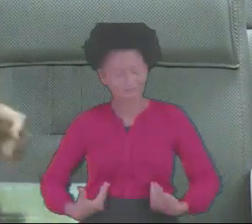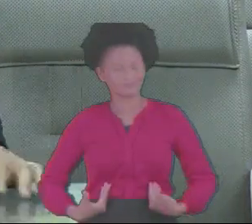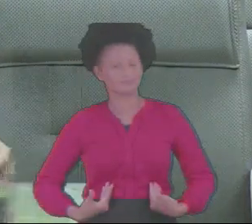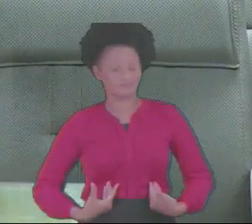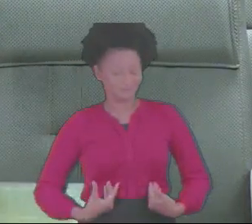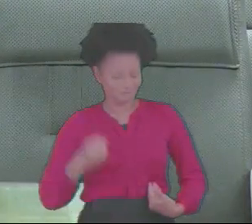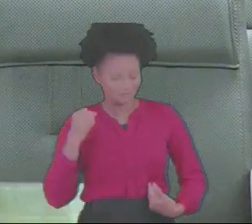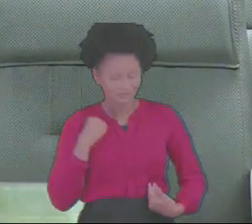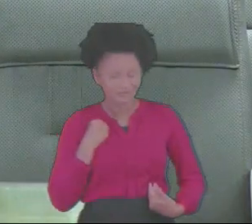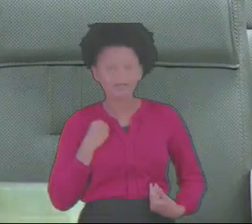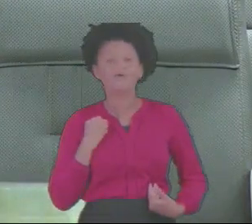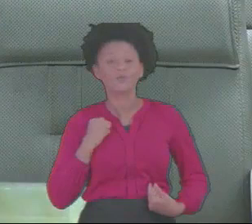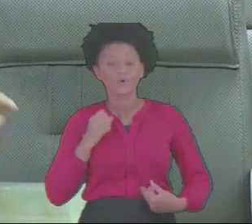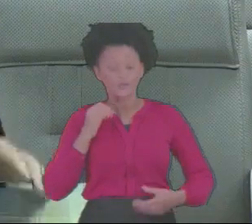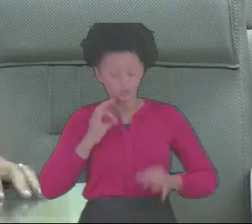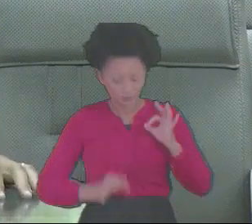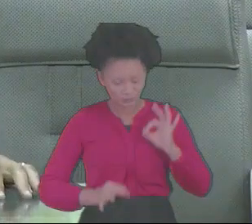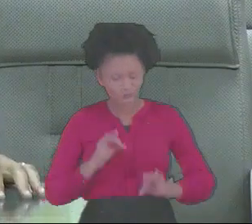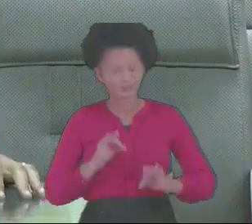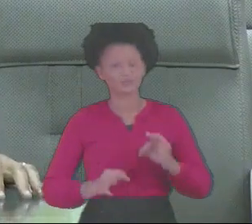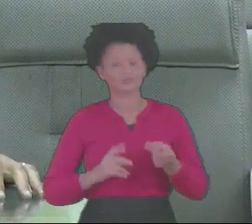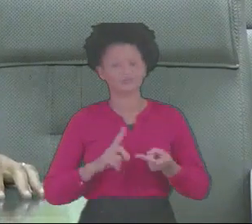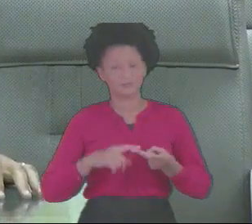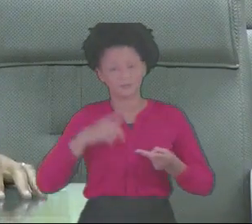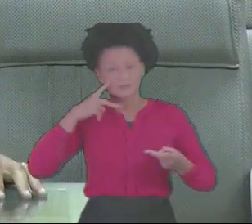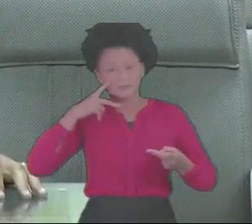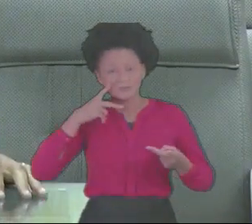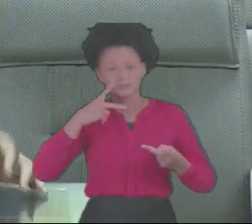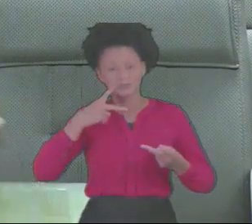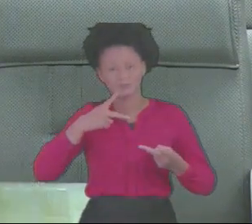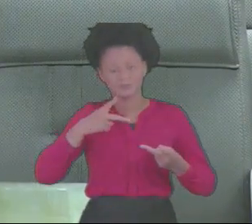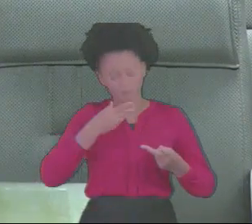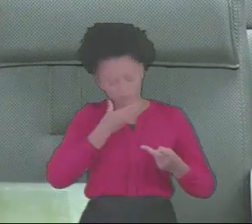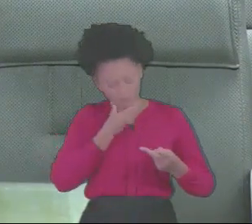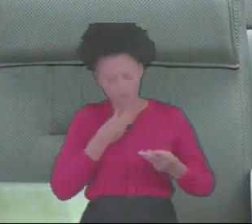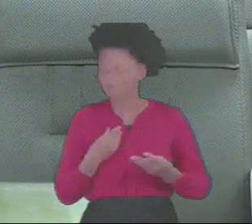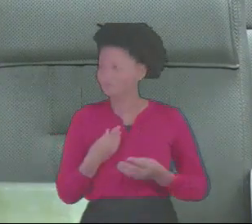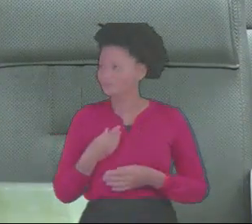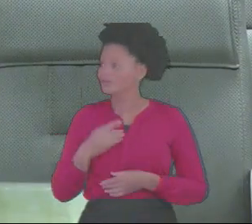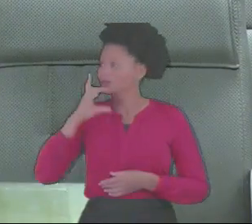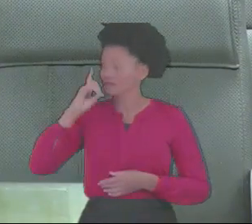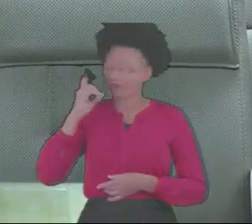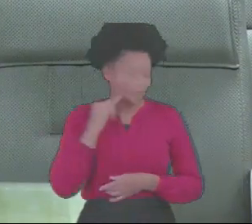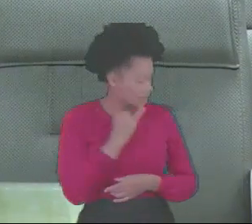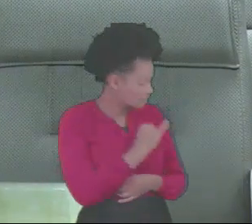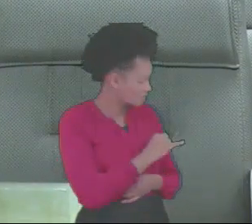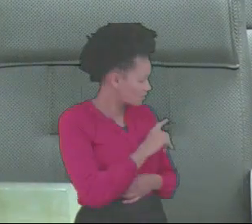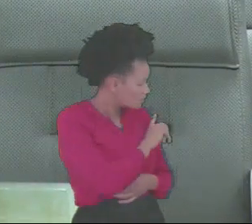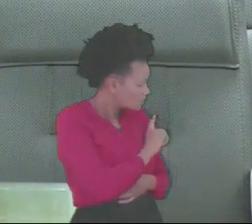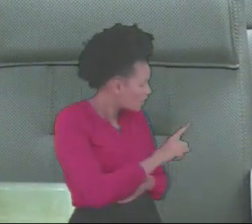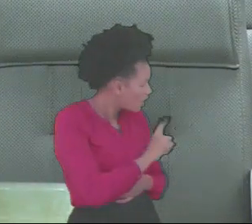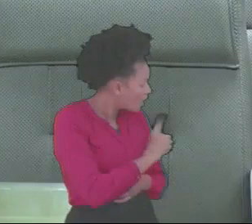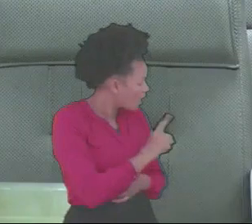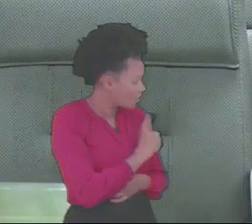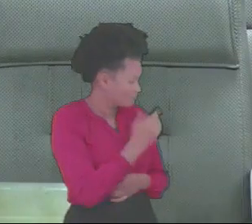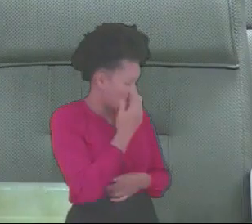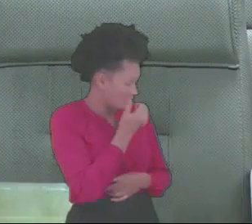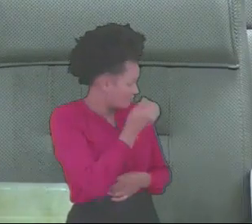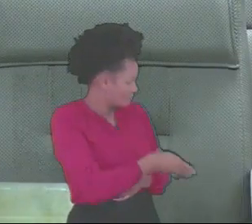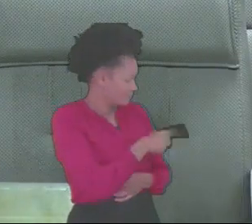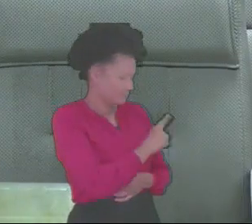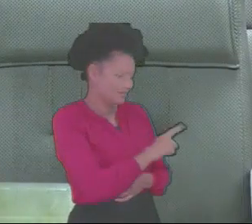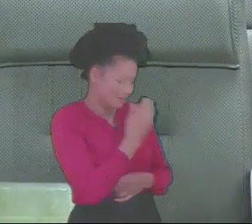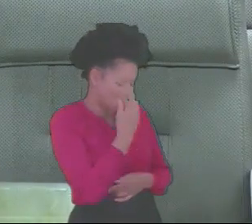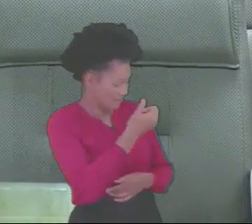juiz como sacerdote o que Deus disse não Samuel o povo não lhe rejeitou o povo está